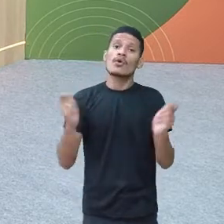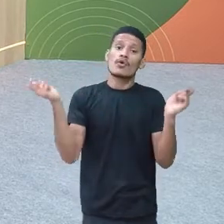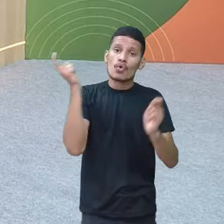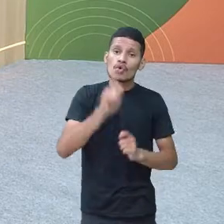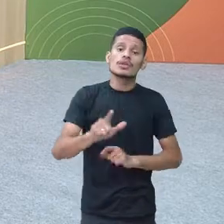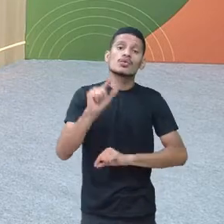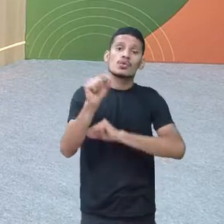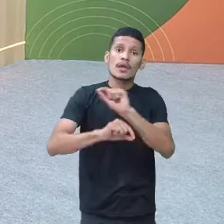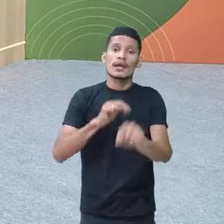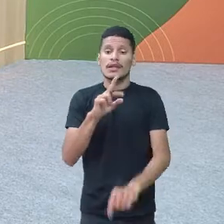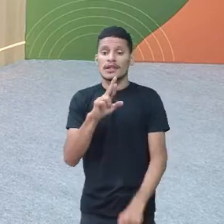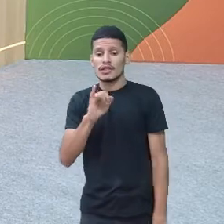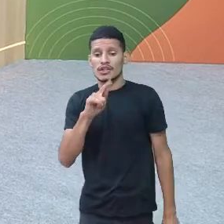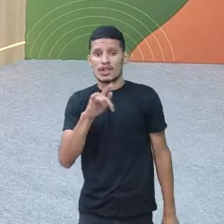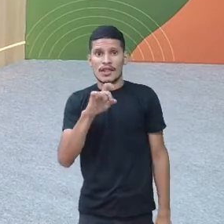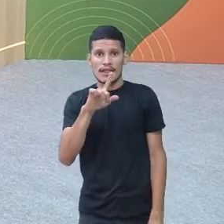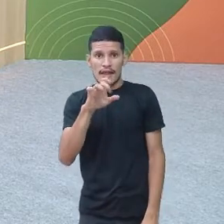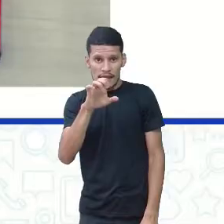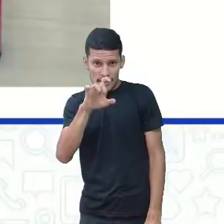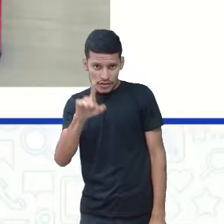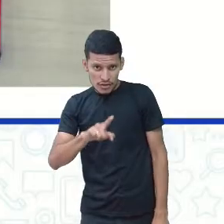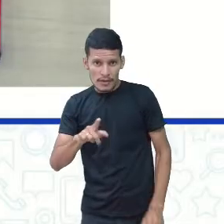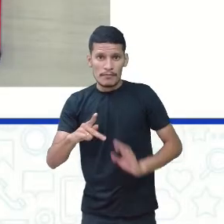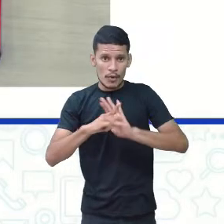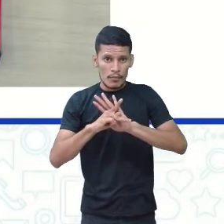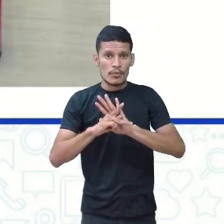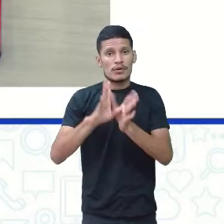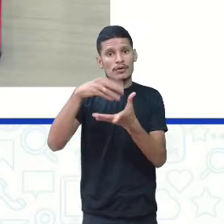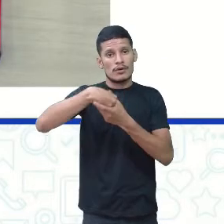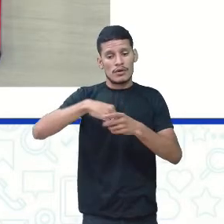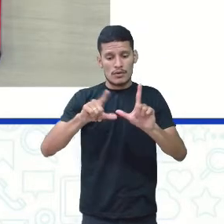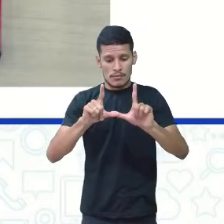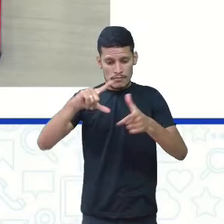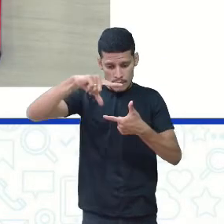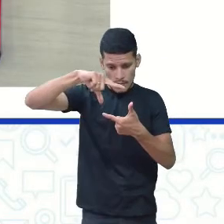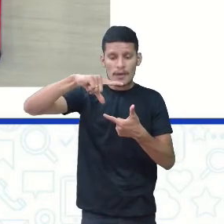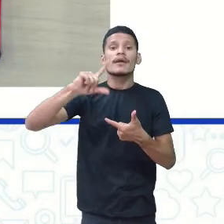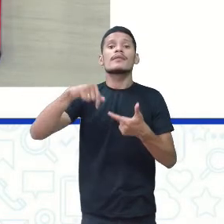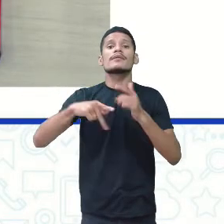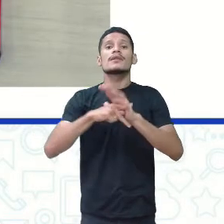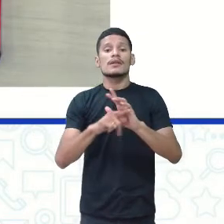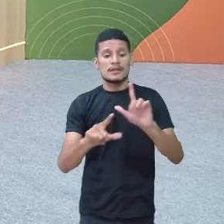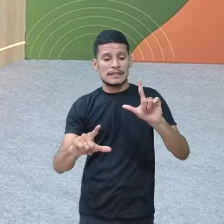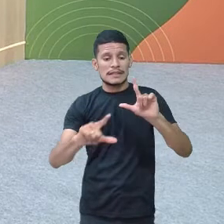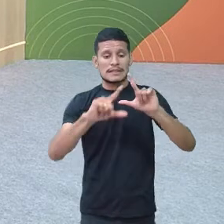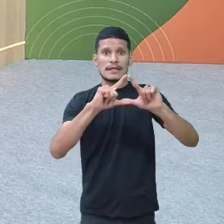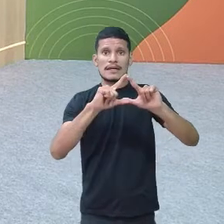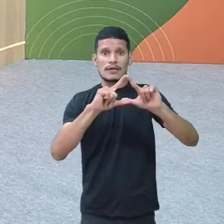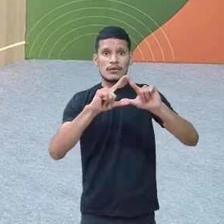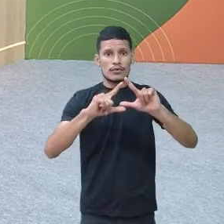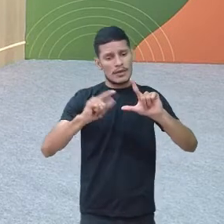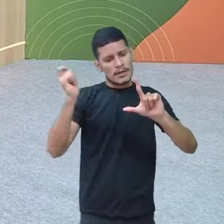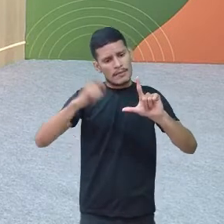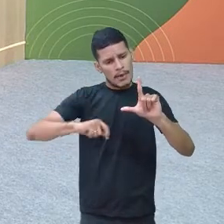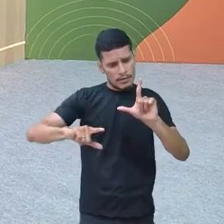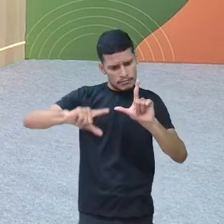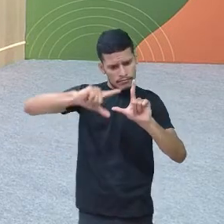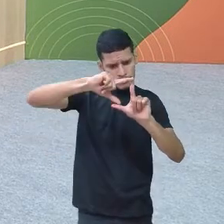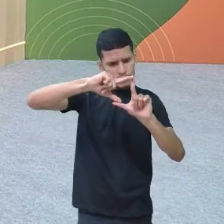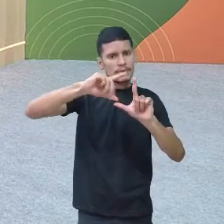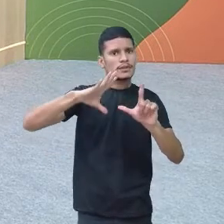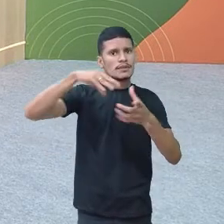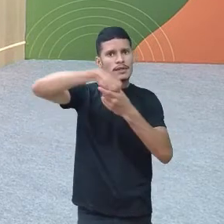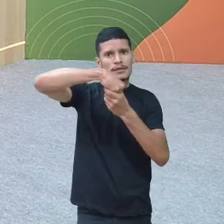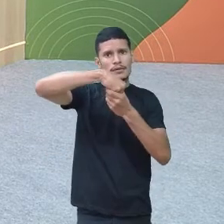fez? A gente colocou aqui uma trava, né? Tanto nesse exemplo quanto nesse aqui, ó, a gente fez com que surgisse um triângulo,